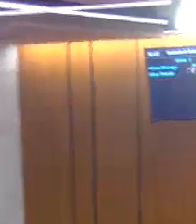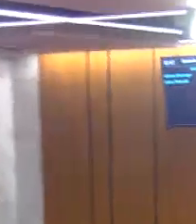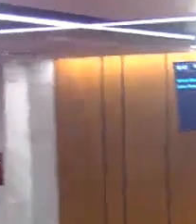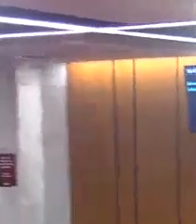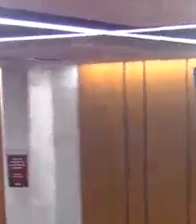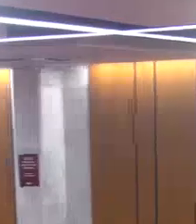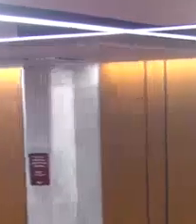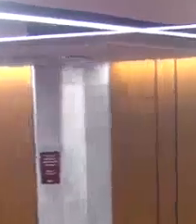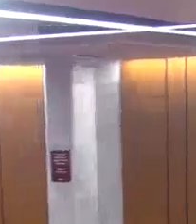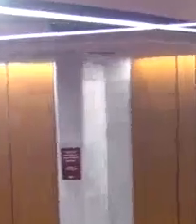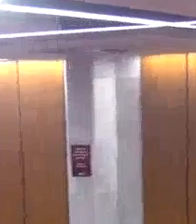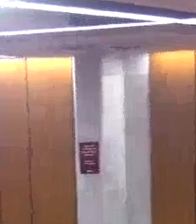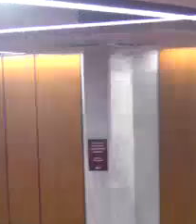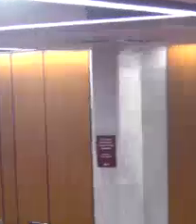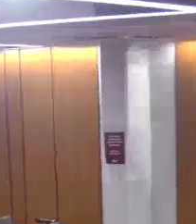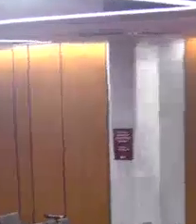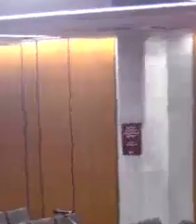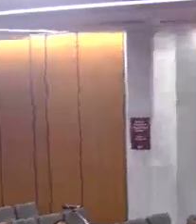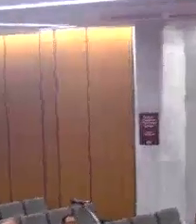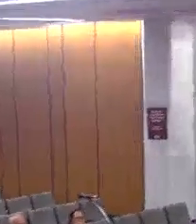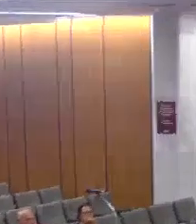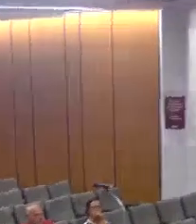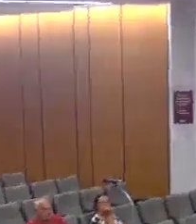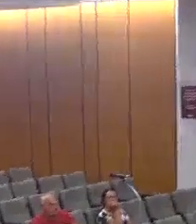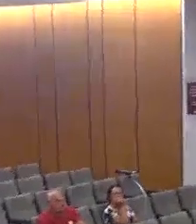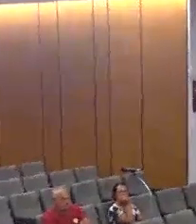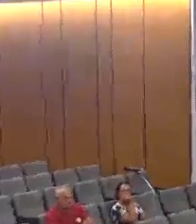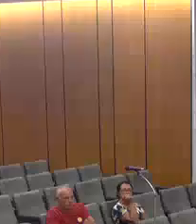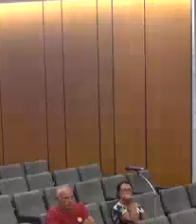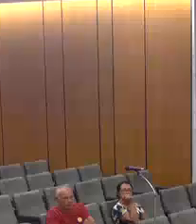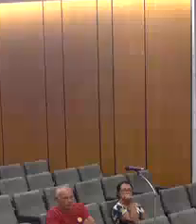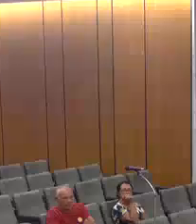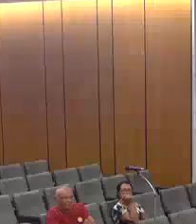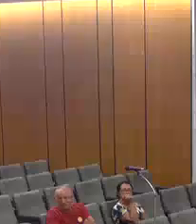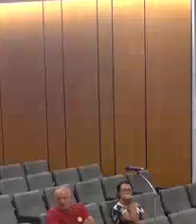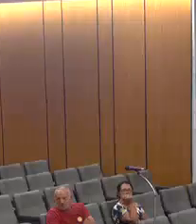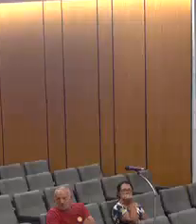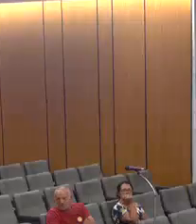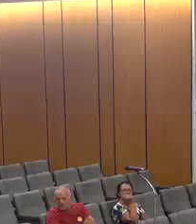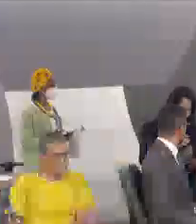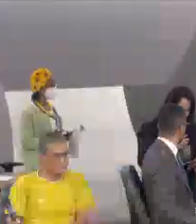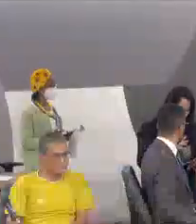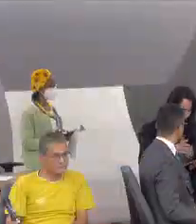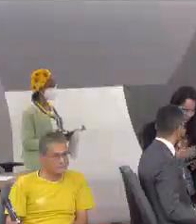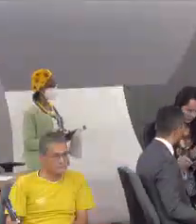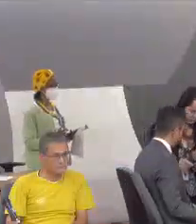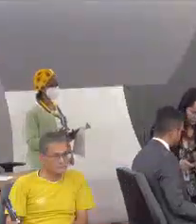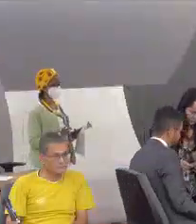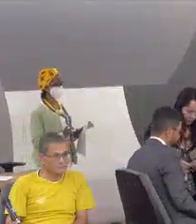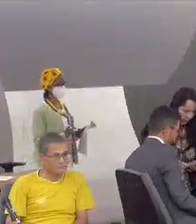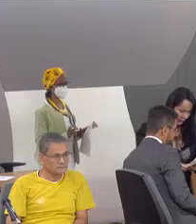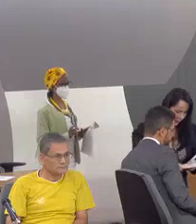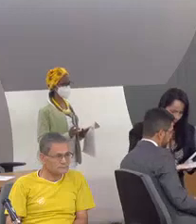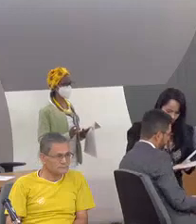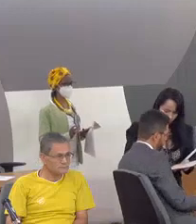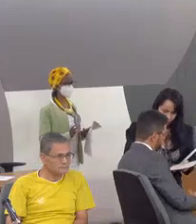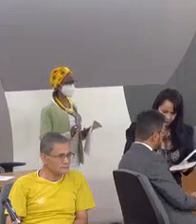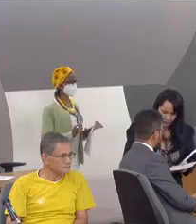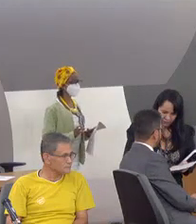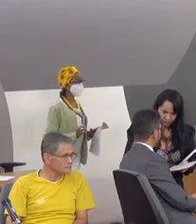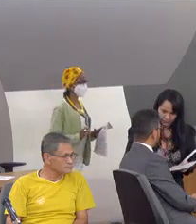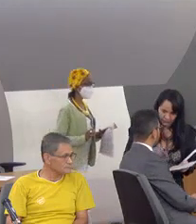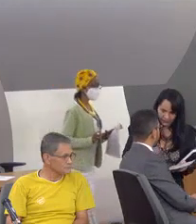a próxima inscrição é da Maria Aparecida da Silva que é auxiliar de serviços gerais